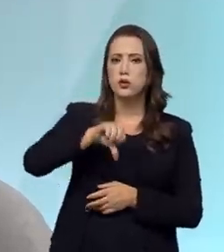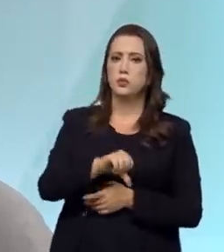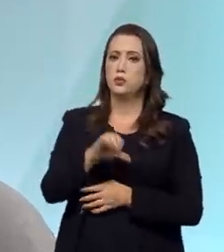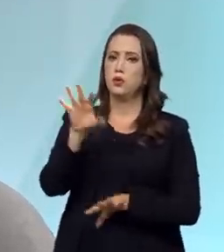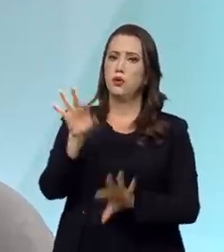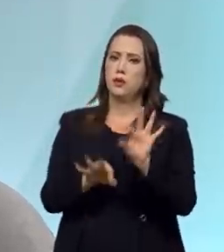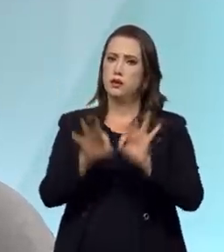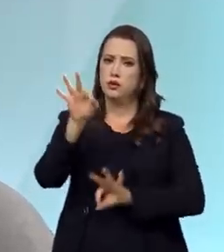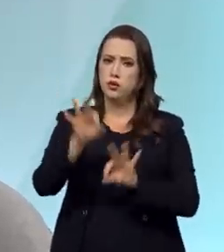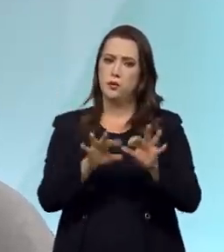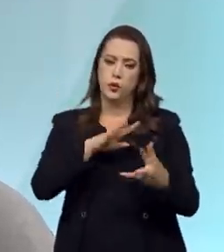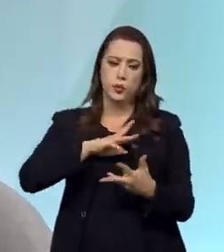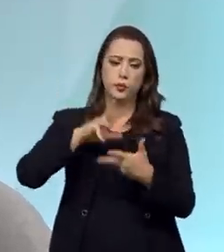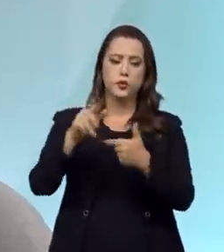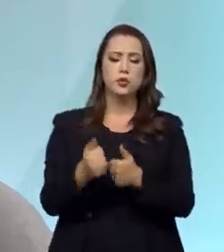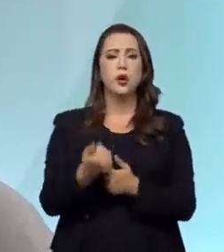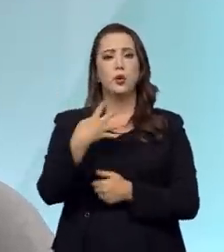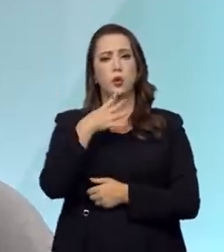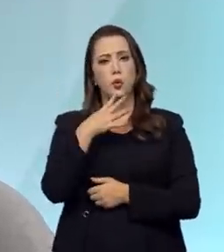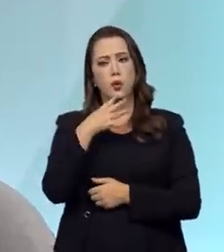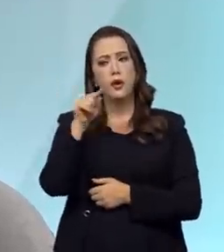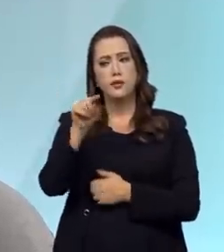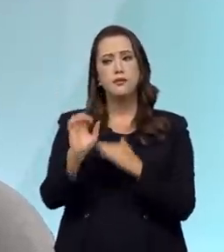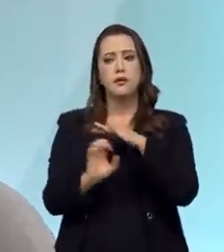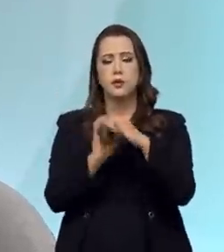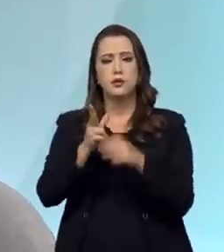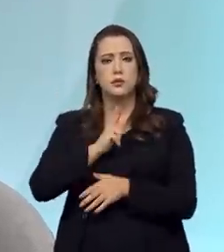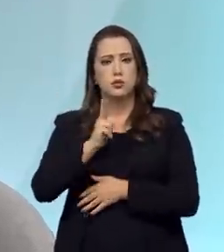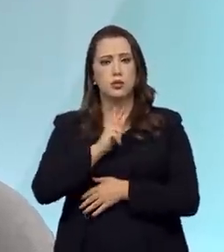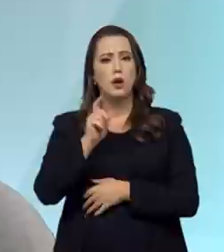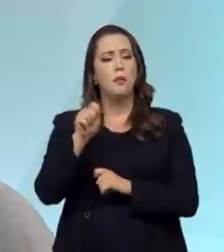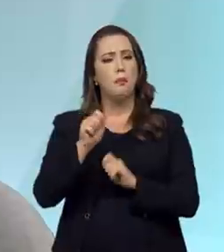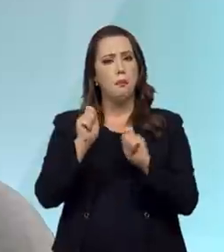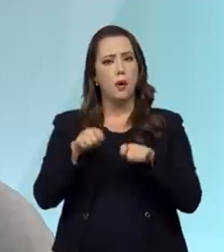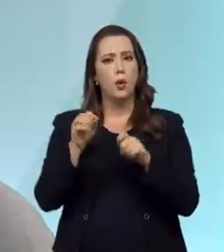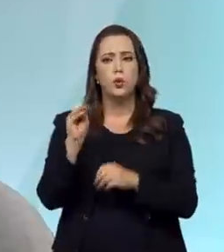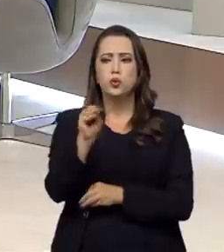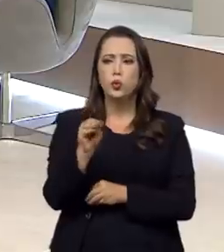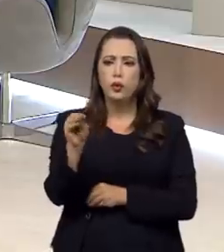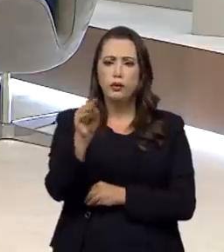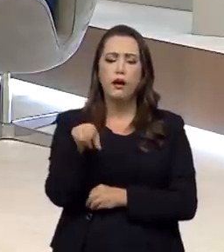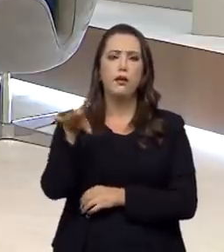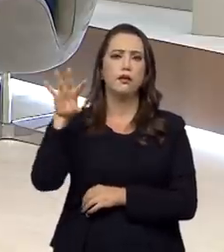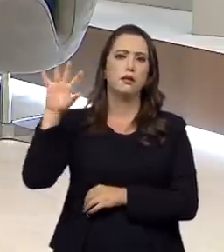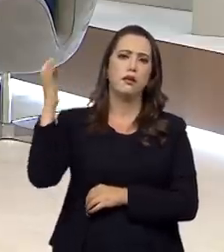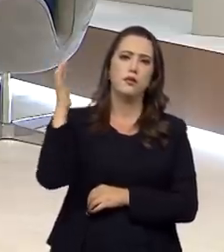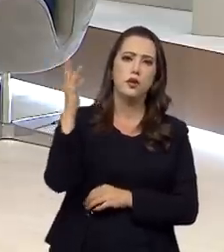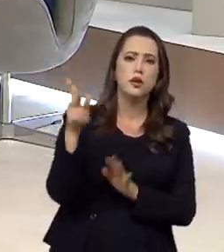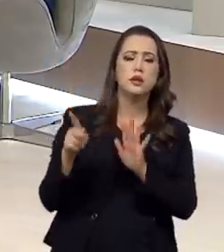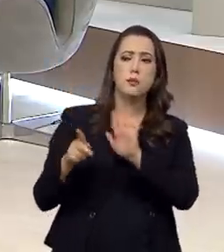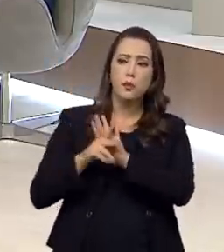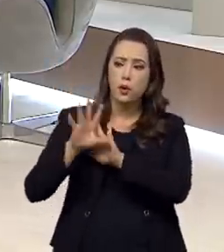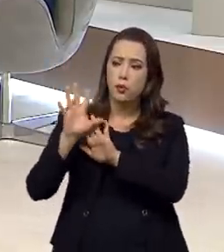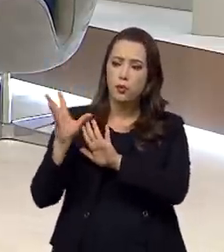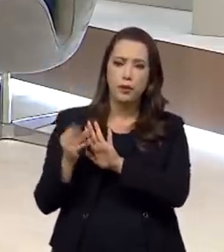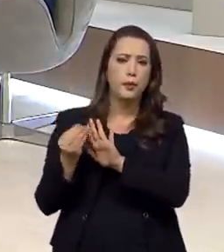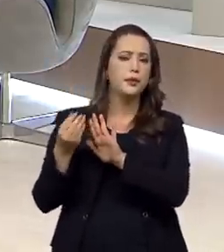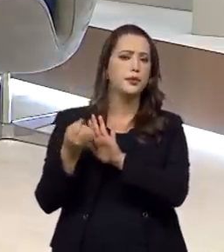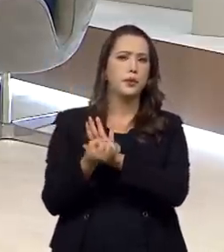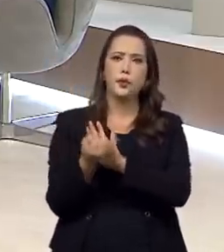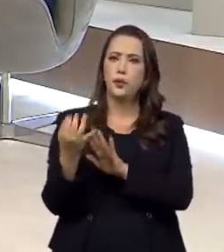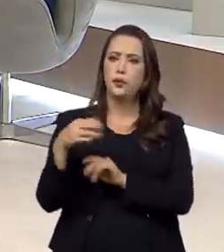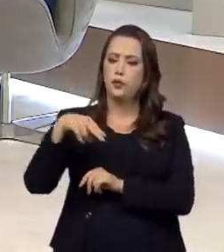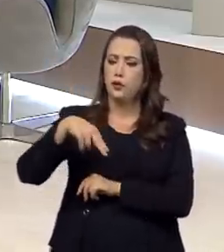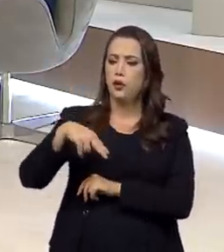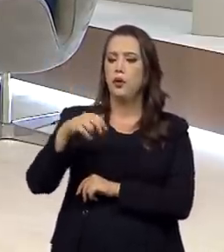trazendo assim o reconhecimento a atividade do privado de um privado que cuida de Floresta Nativa que pode ter uma propriedade é